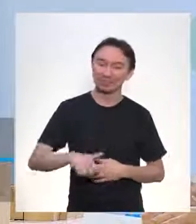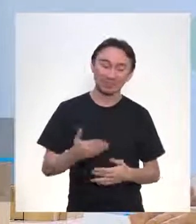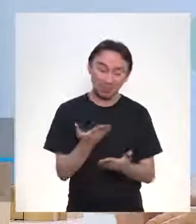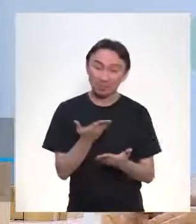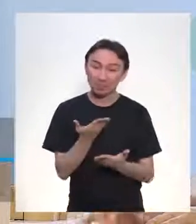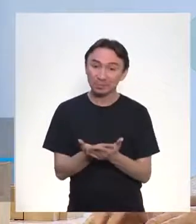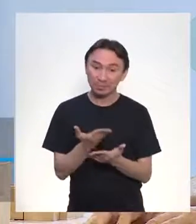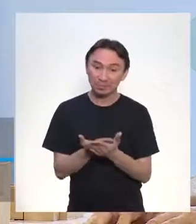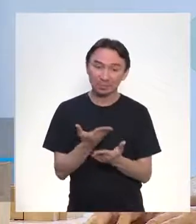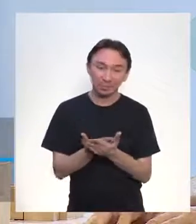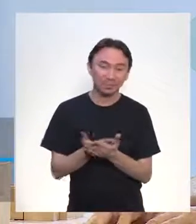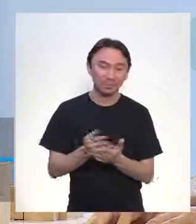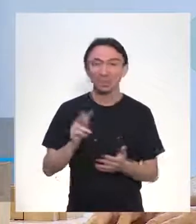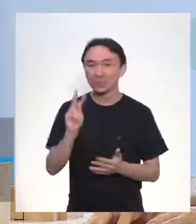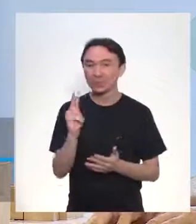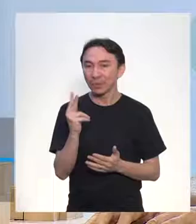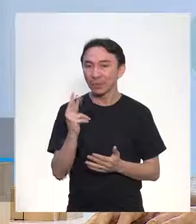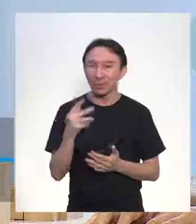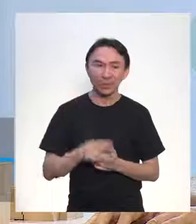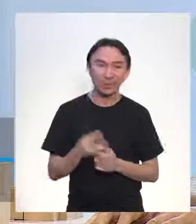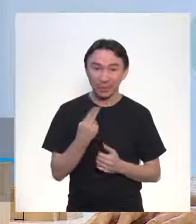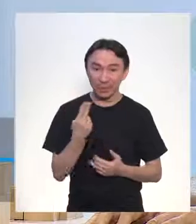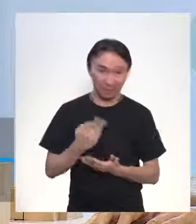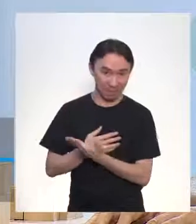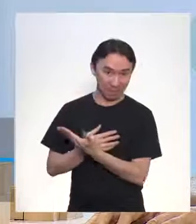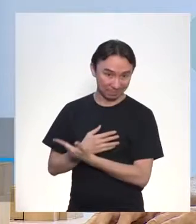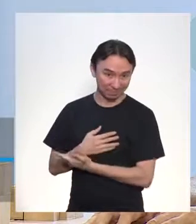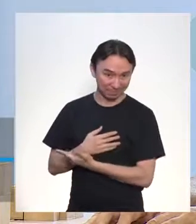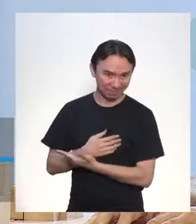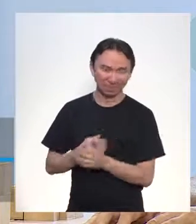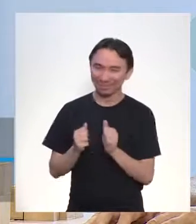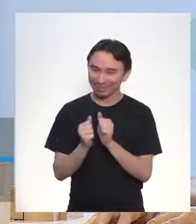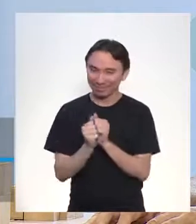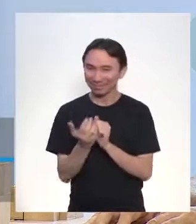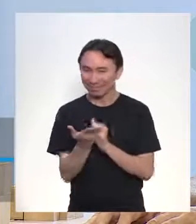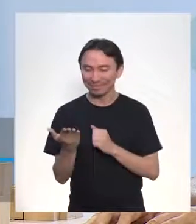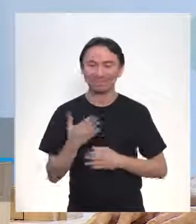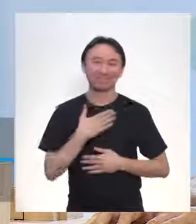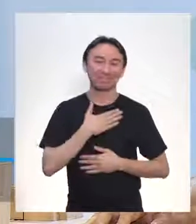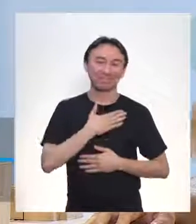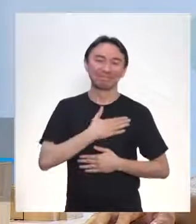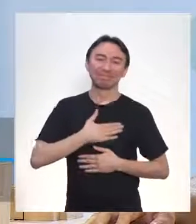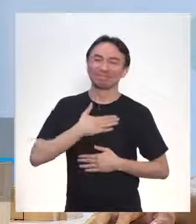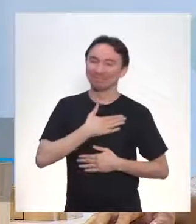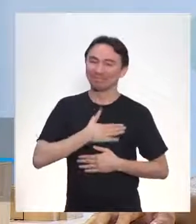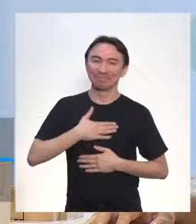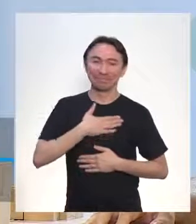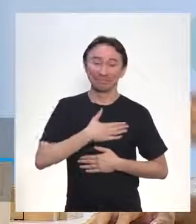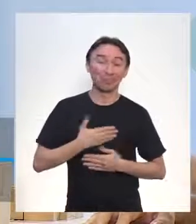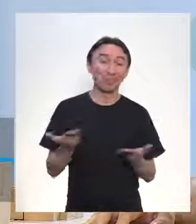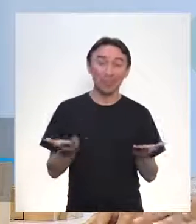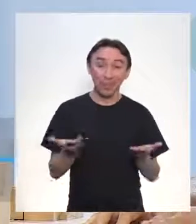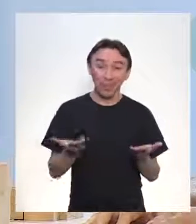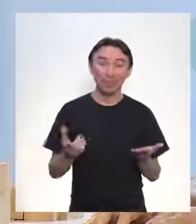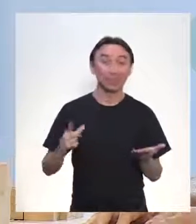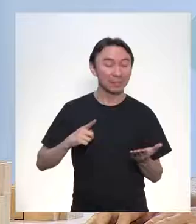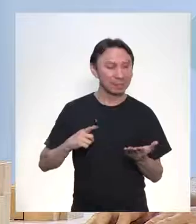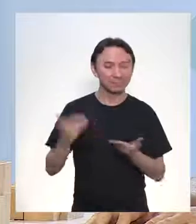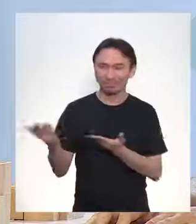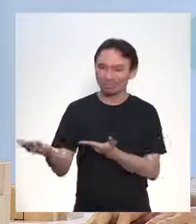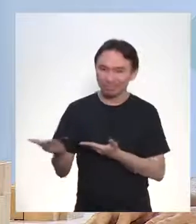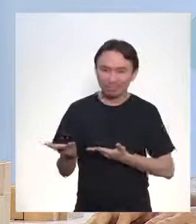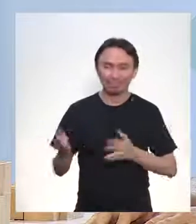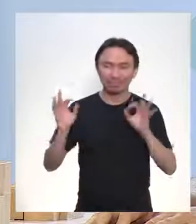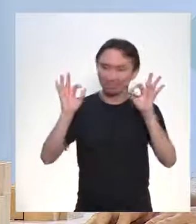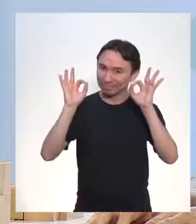sou a professora Janaína Jardim. É um prazer estar com vocês aqui para mais esta aula. E hoje eu trouxe um convidado, professor